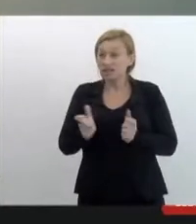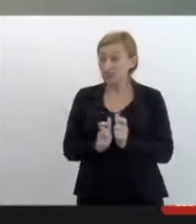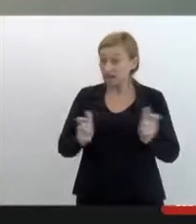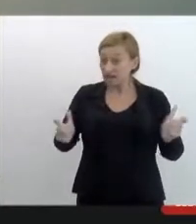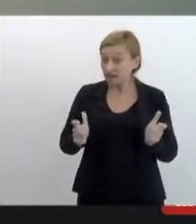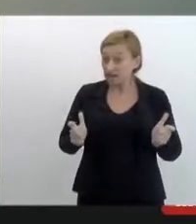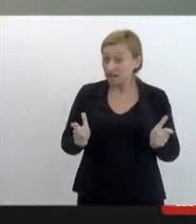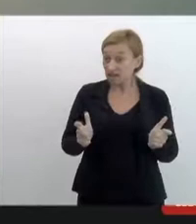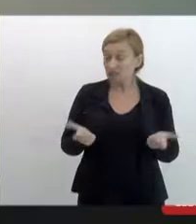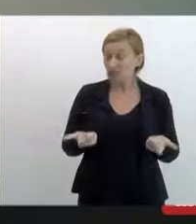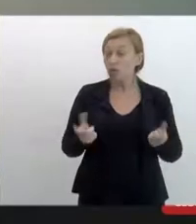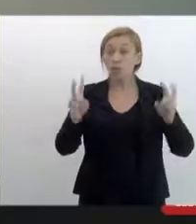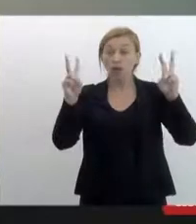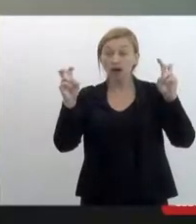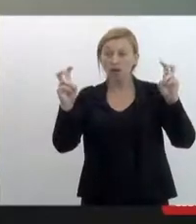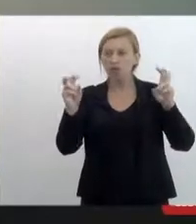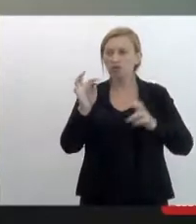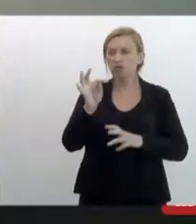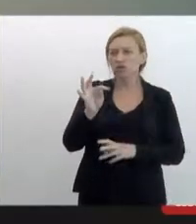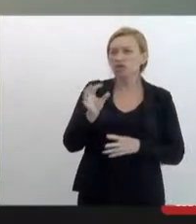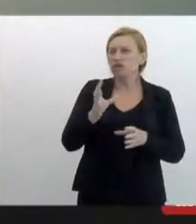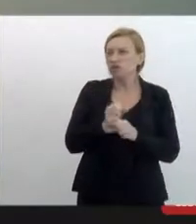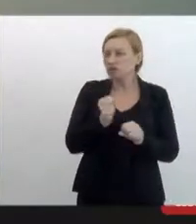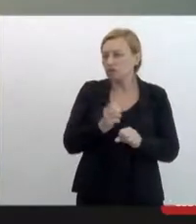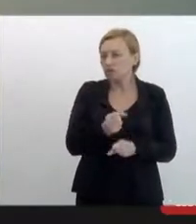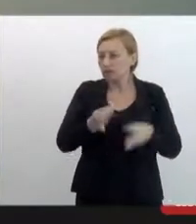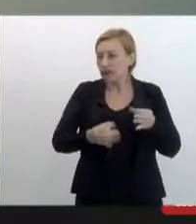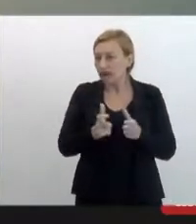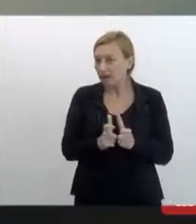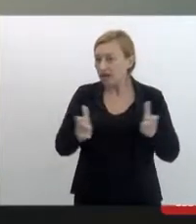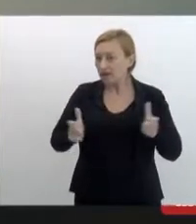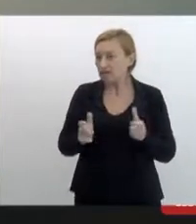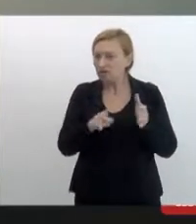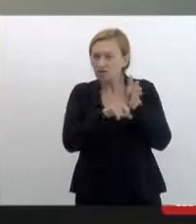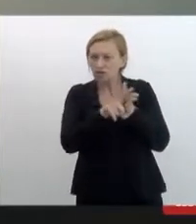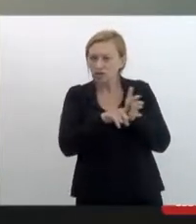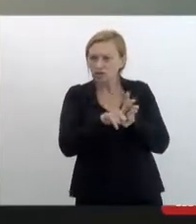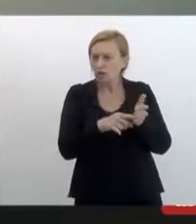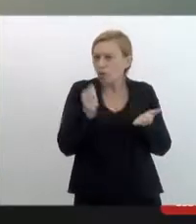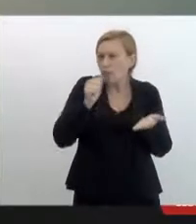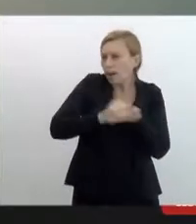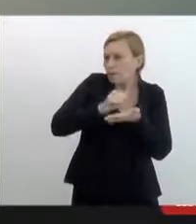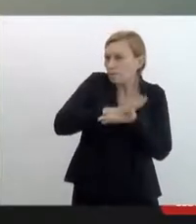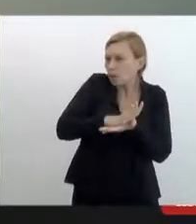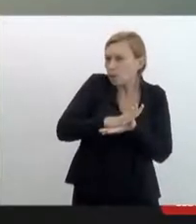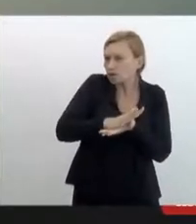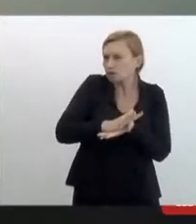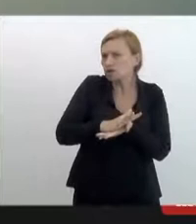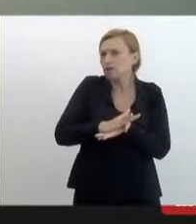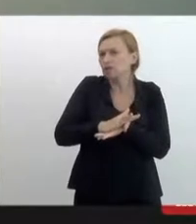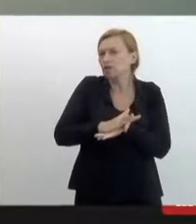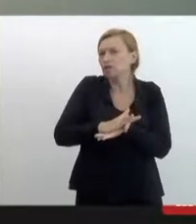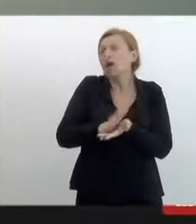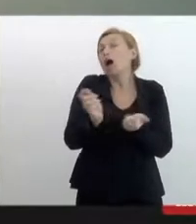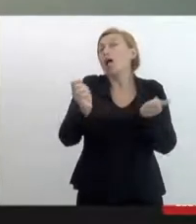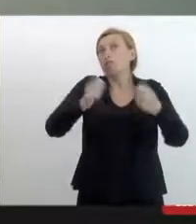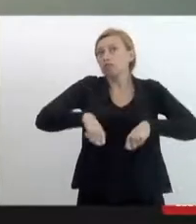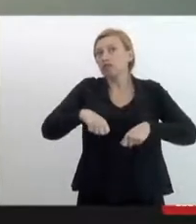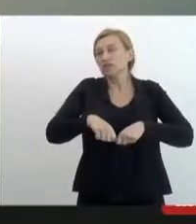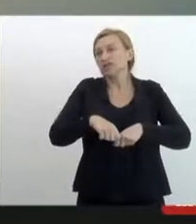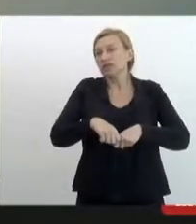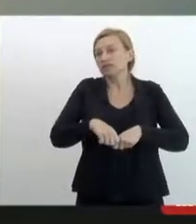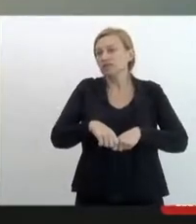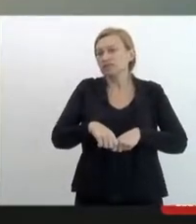tributária é relevante, ainda é possível chegar no embaraço, ação fiscal e uma multa proporcional, inclusive uma possibilidade de uma